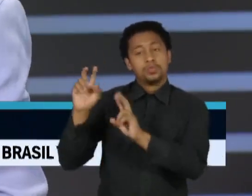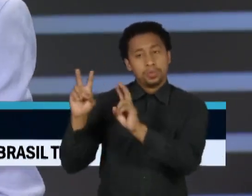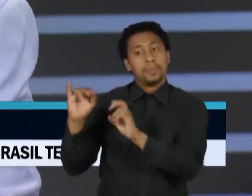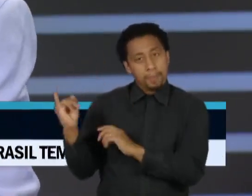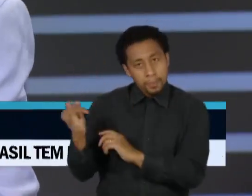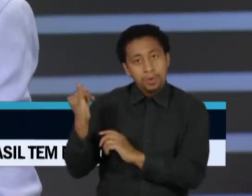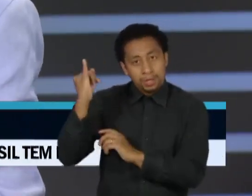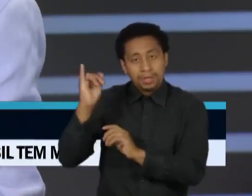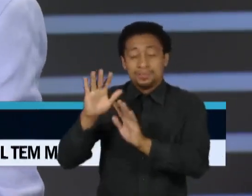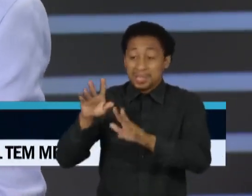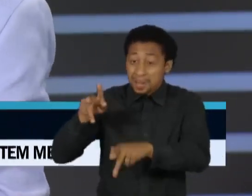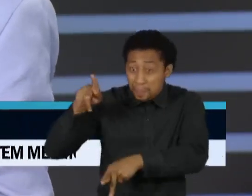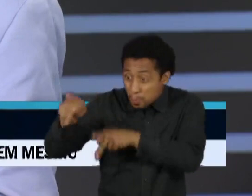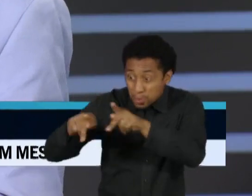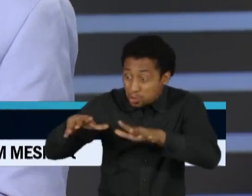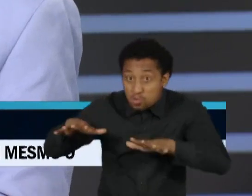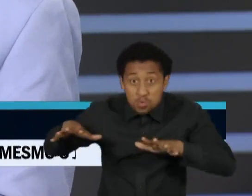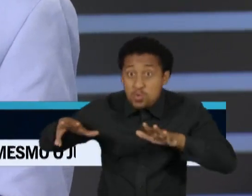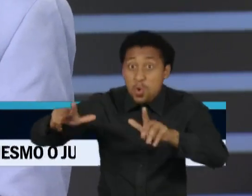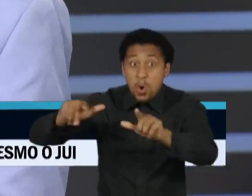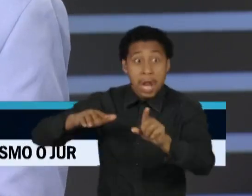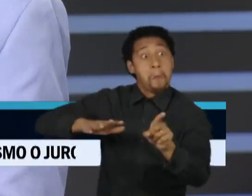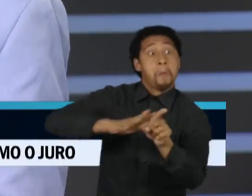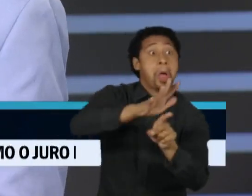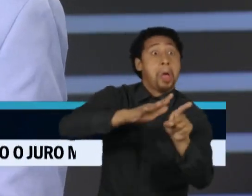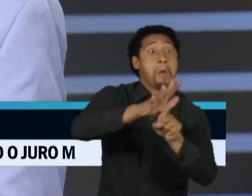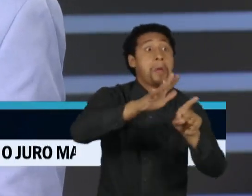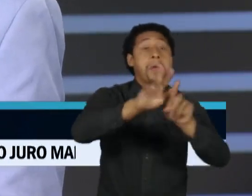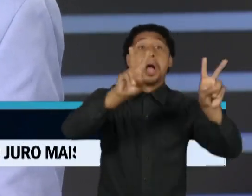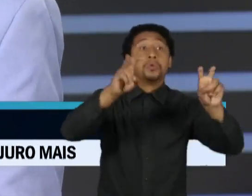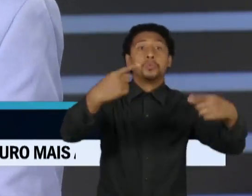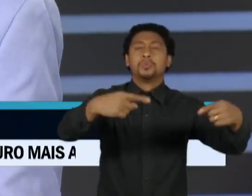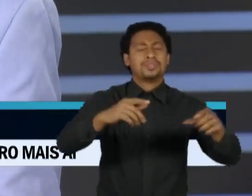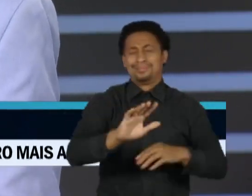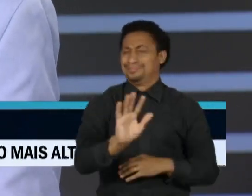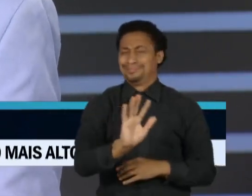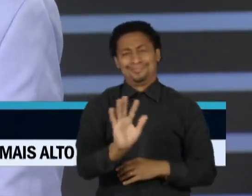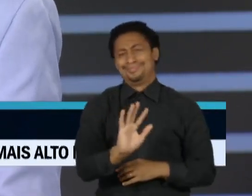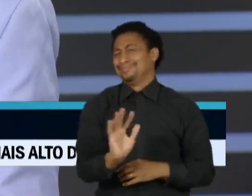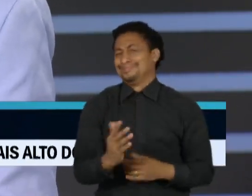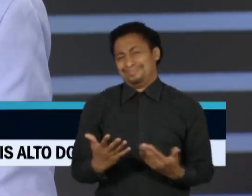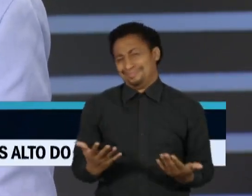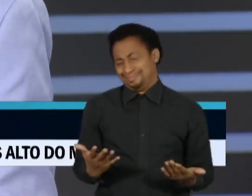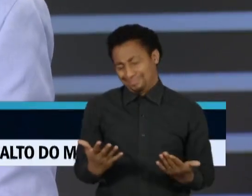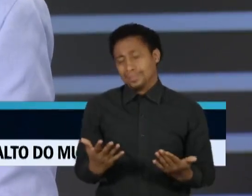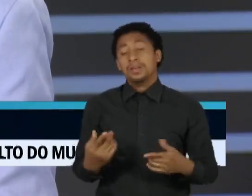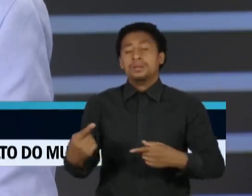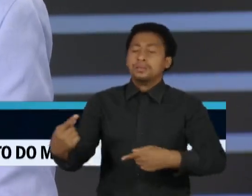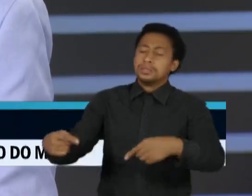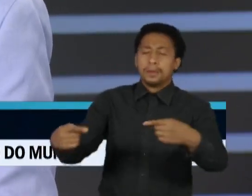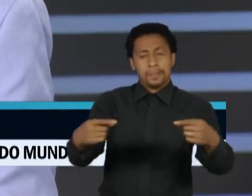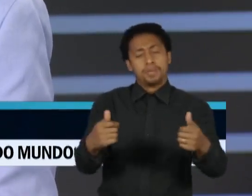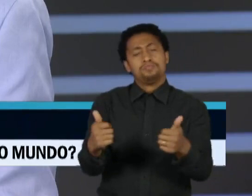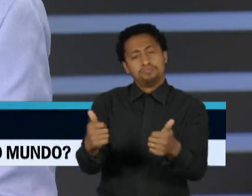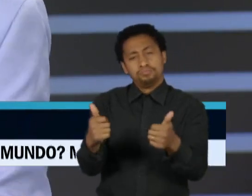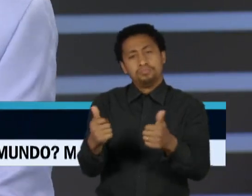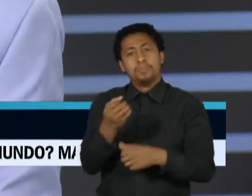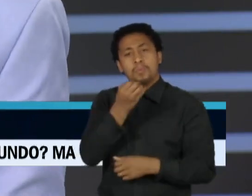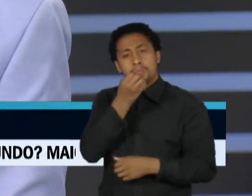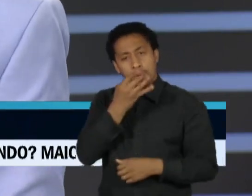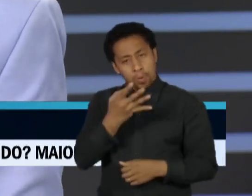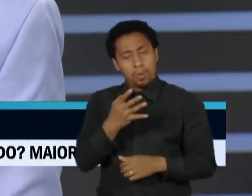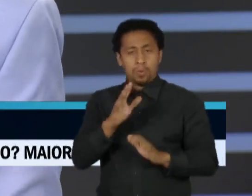isso com contexto, de novo, temos um debate legal, civilizado, adulto,